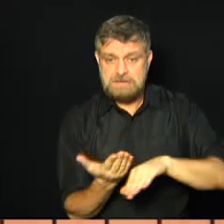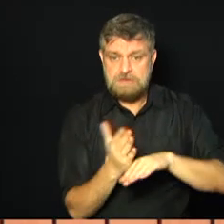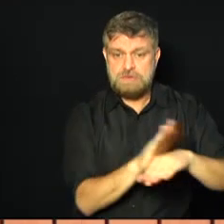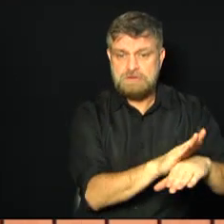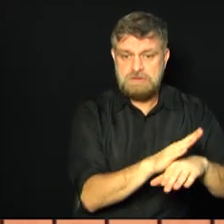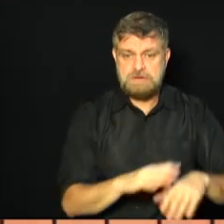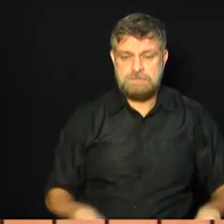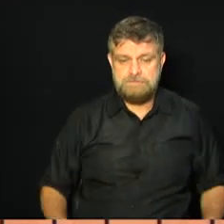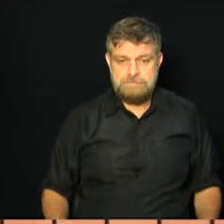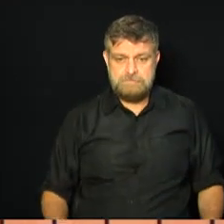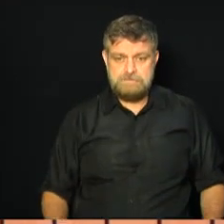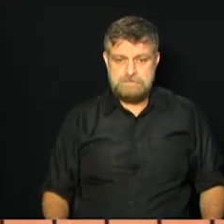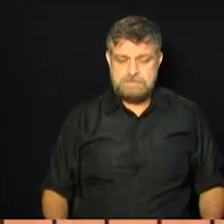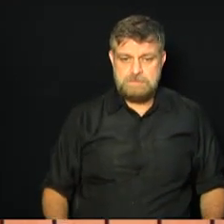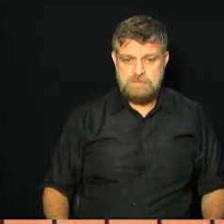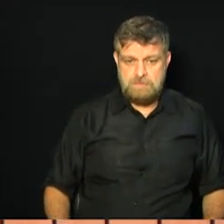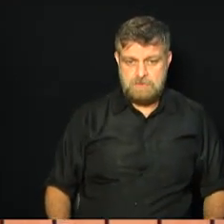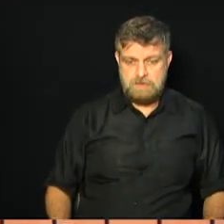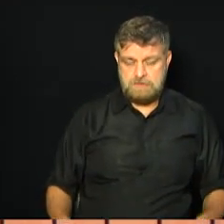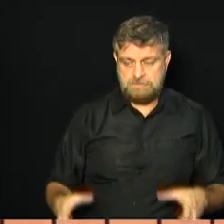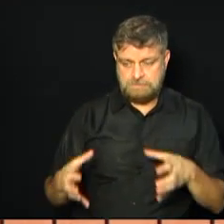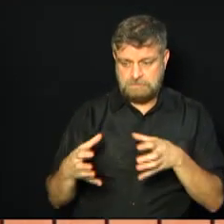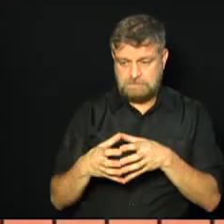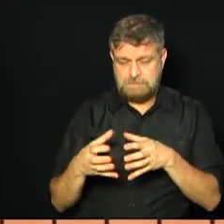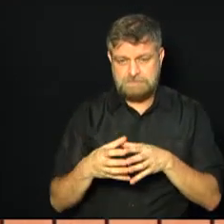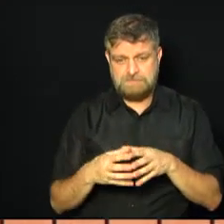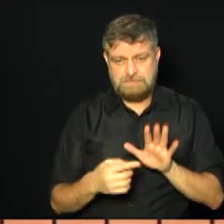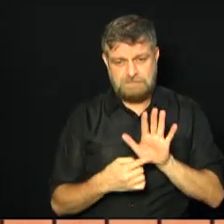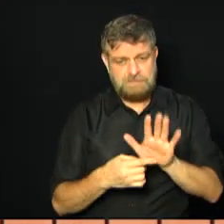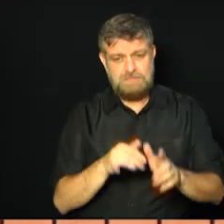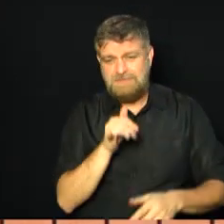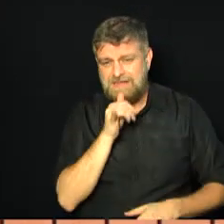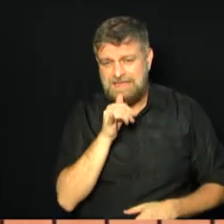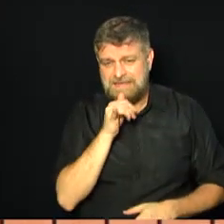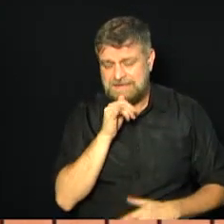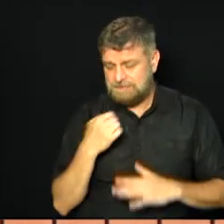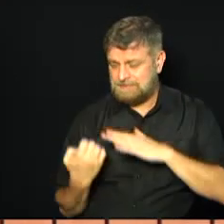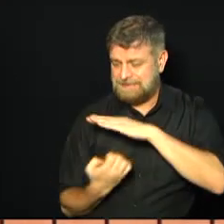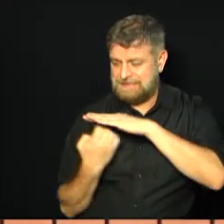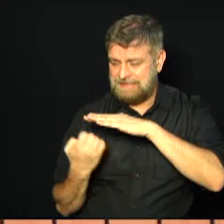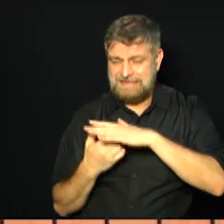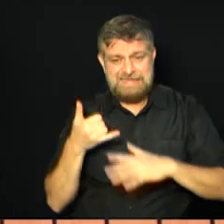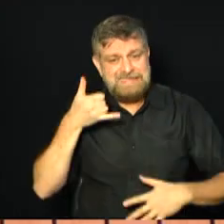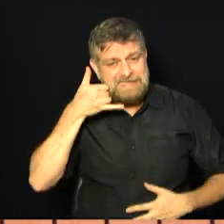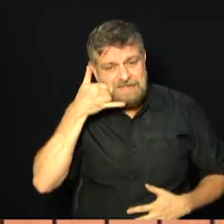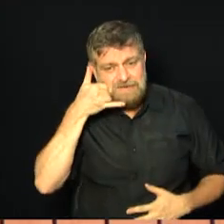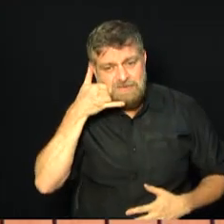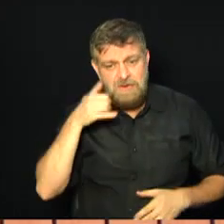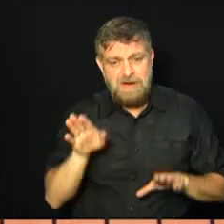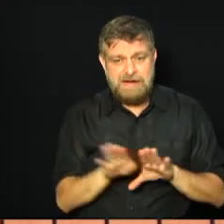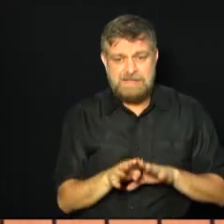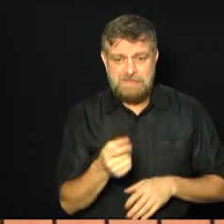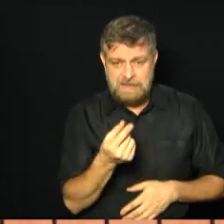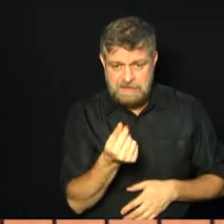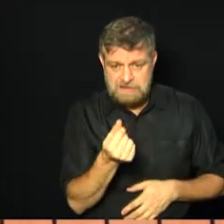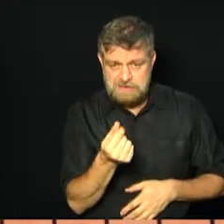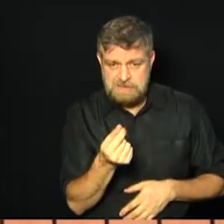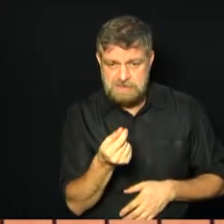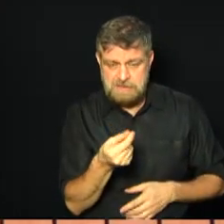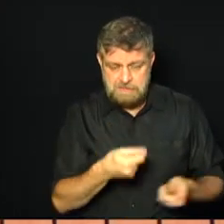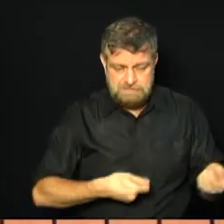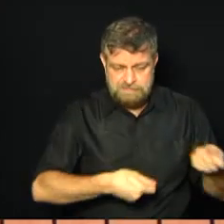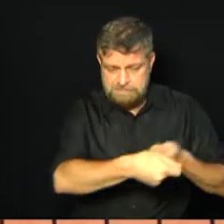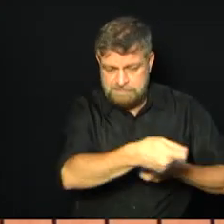está, os senhores até deram alguns exemplos de empresas de telefonia, de financeira. Hoje